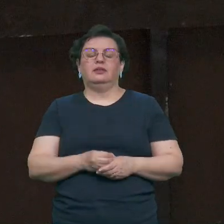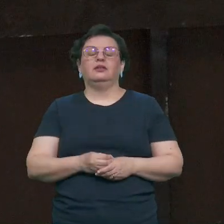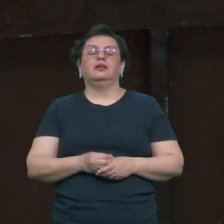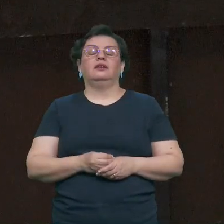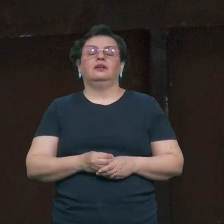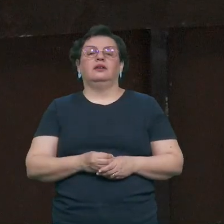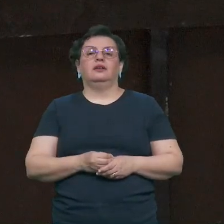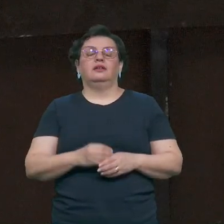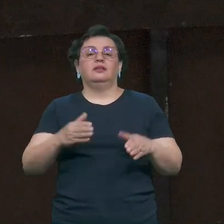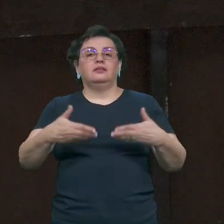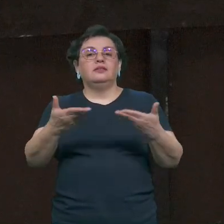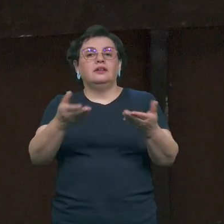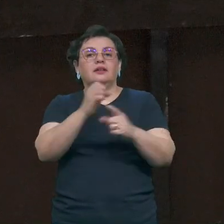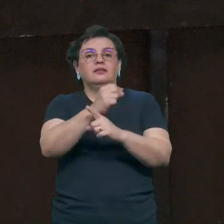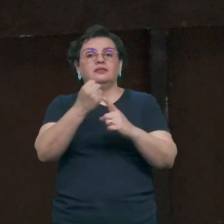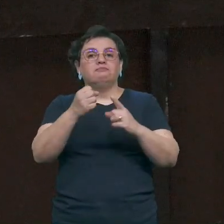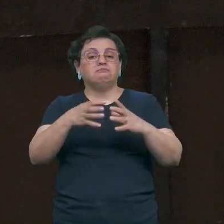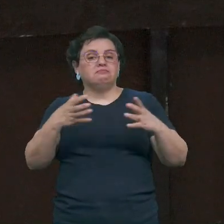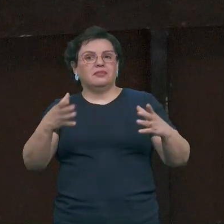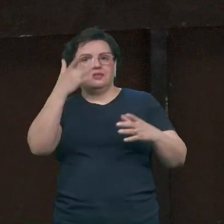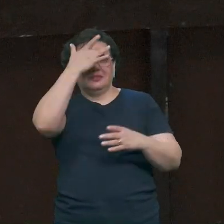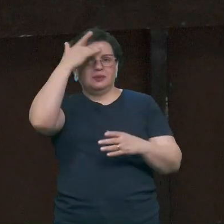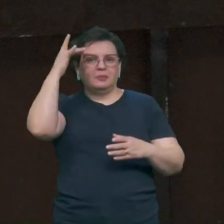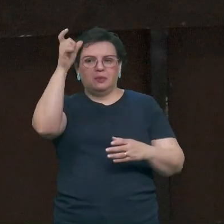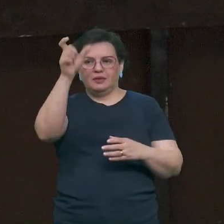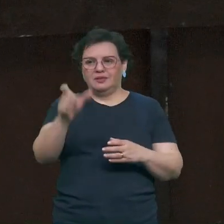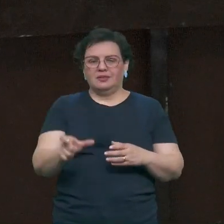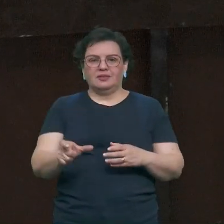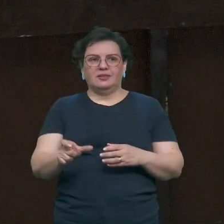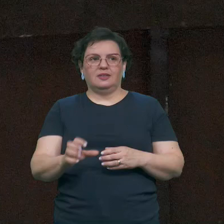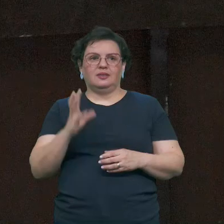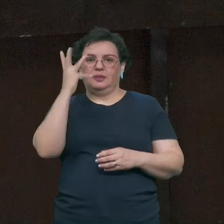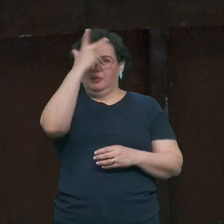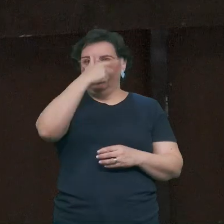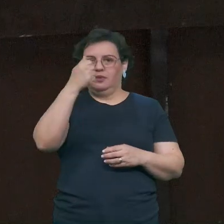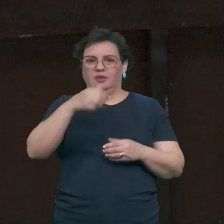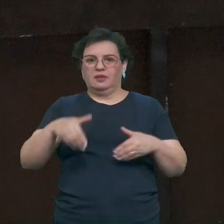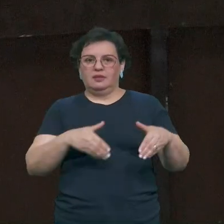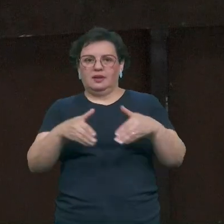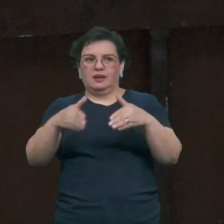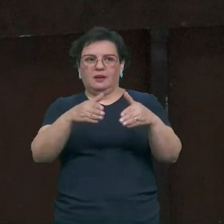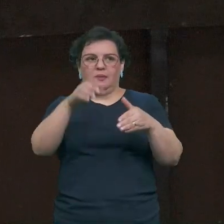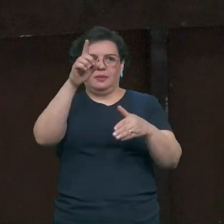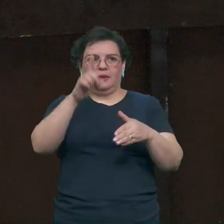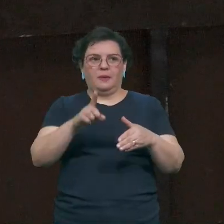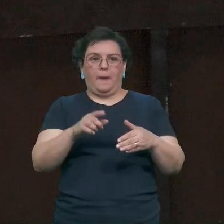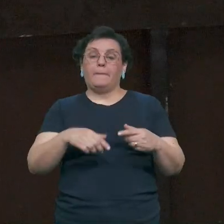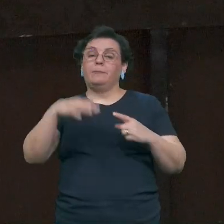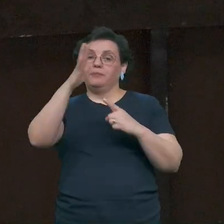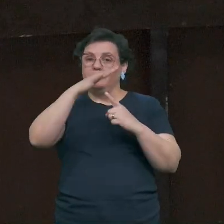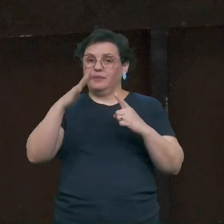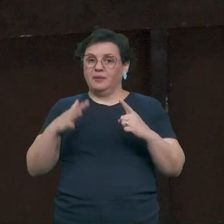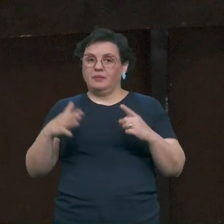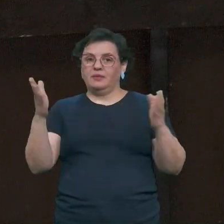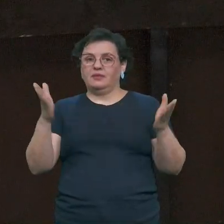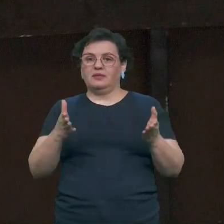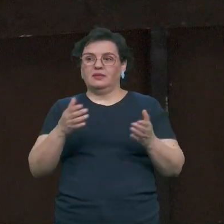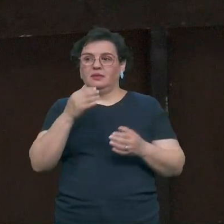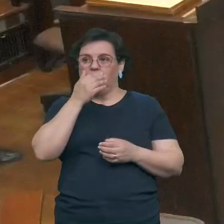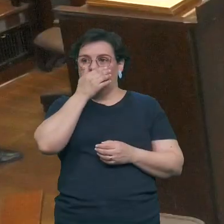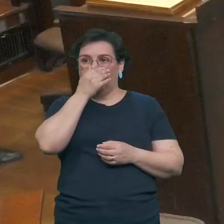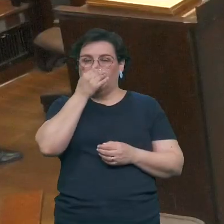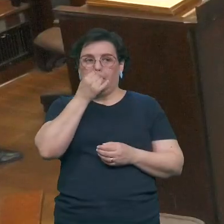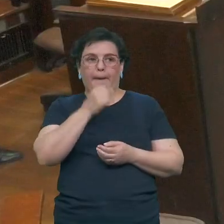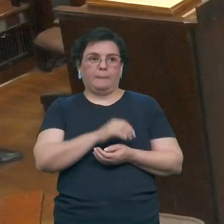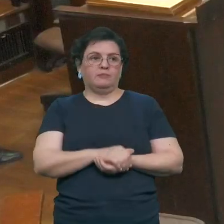entregue à sociedade grandes cidadãos. E por sua bela trajetória, faz jus a ser homenageada em vida.